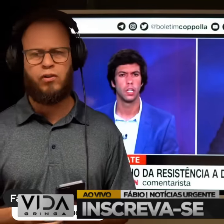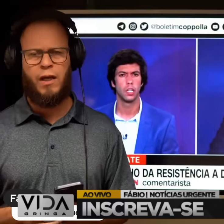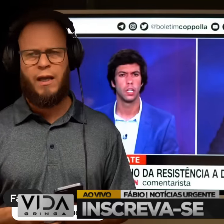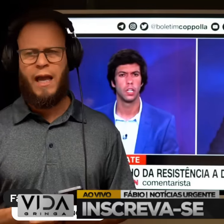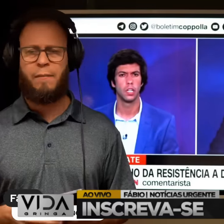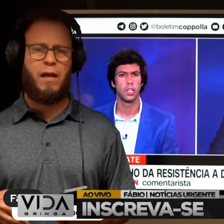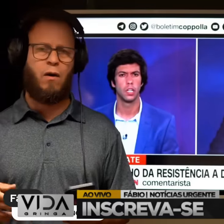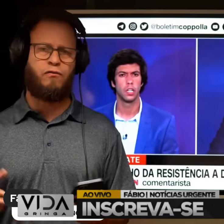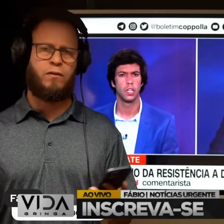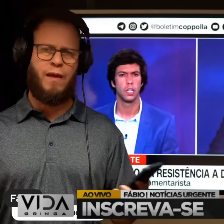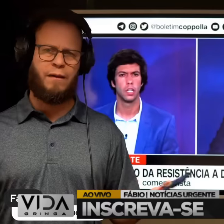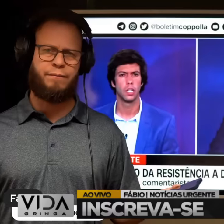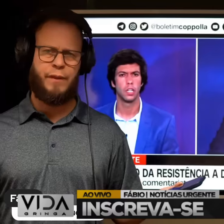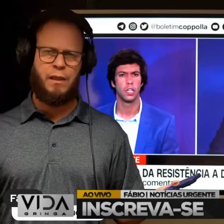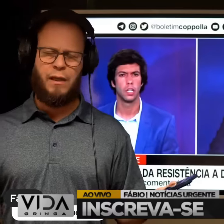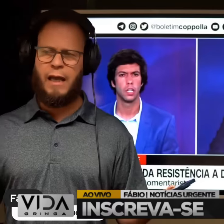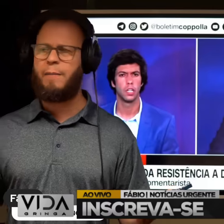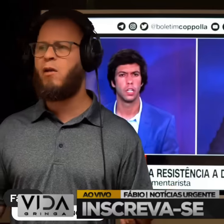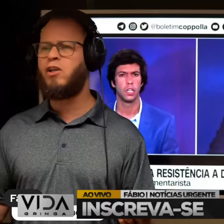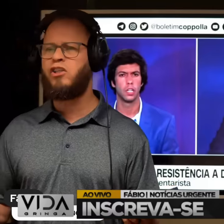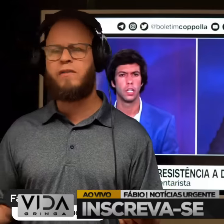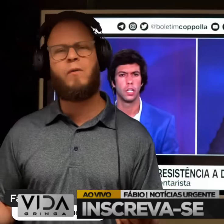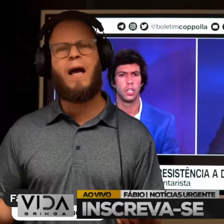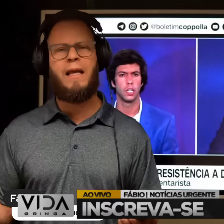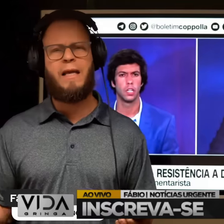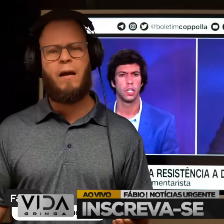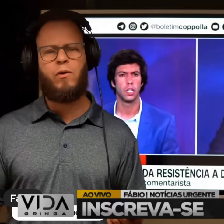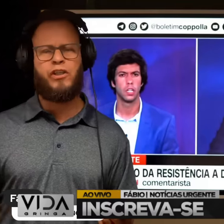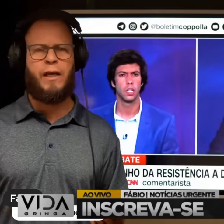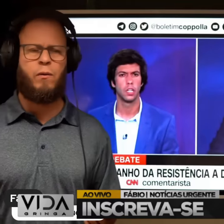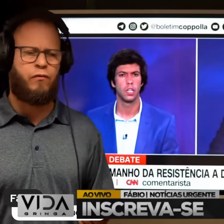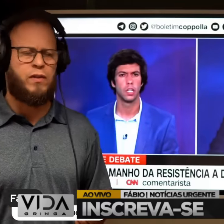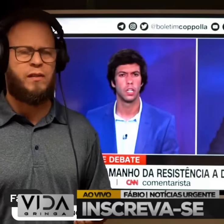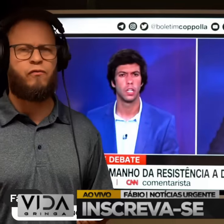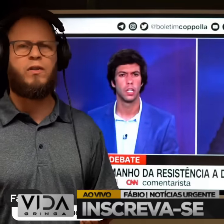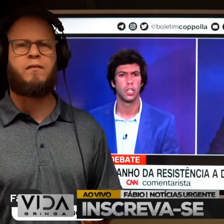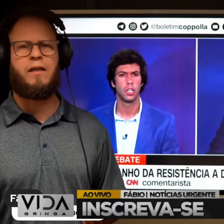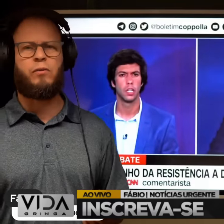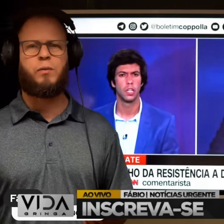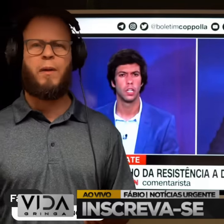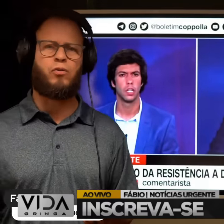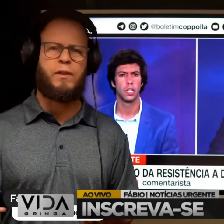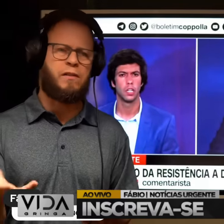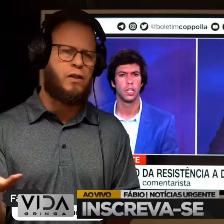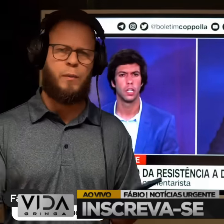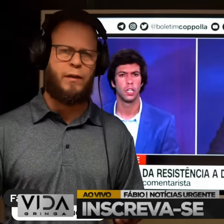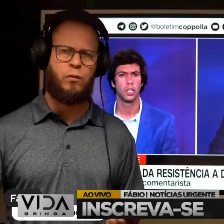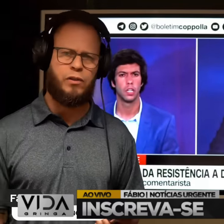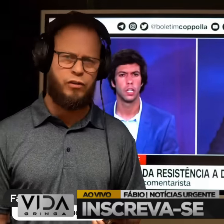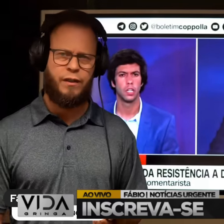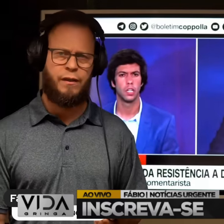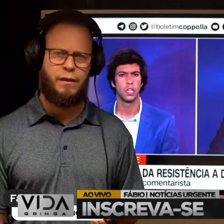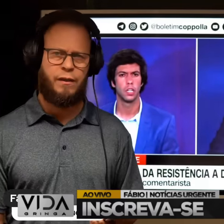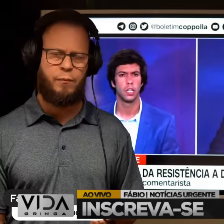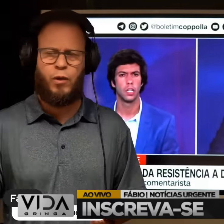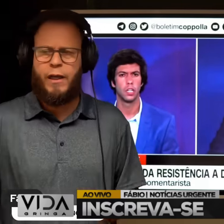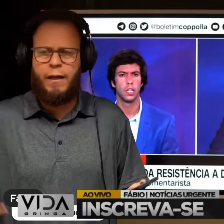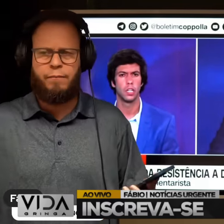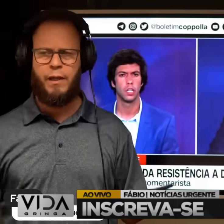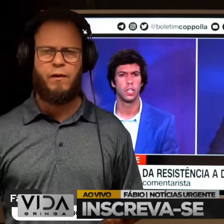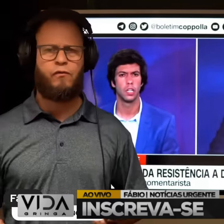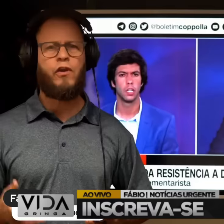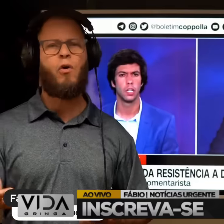políticos, era melhor votar. Era melhor a gente ter uma lei onde eu e você votamos para juízes da Suprema Corte.